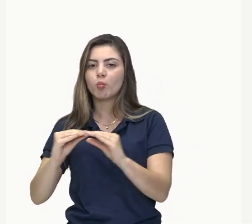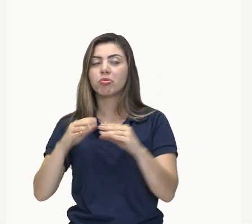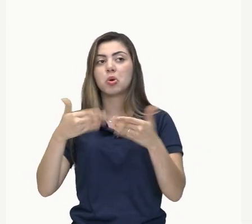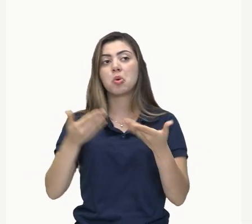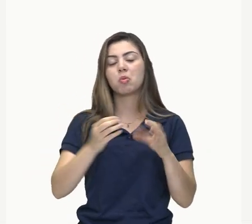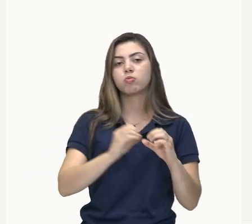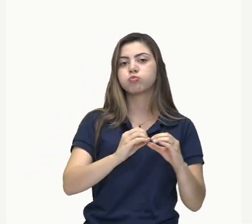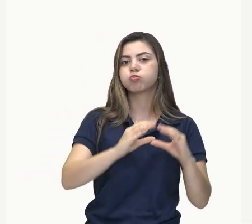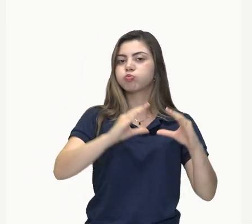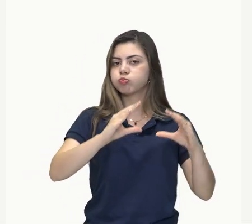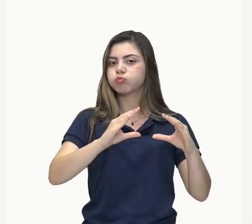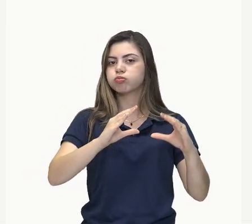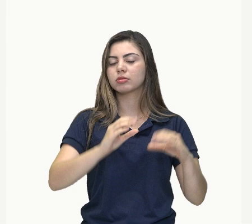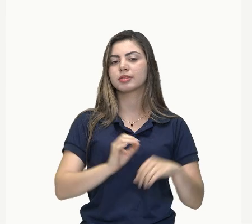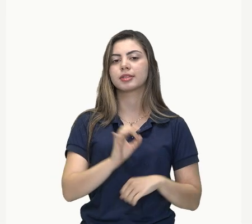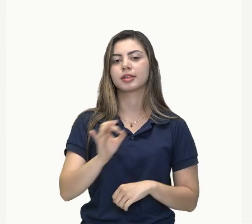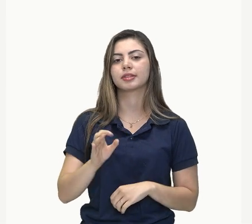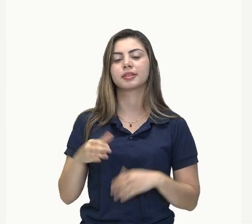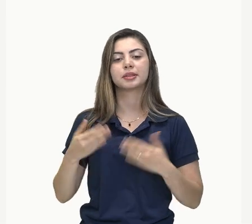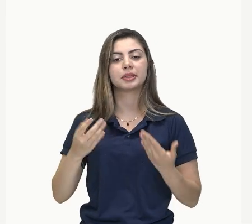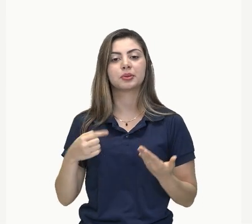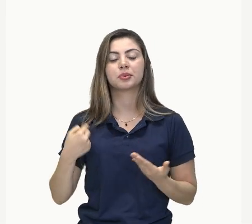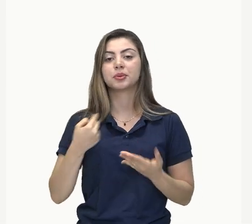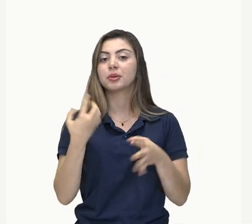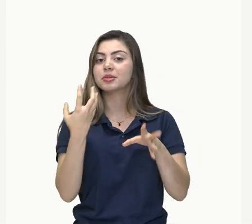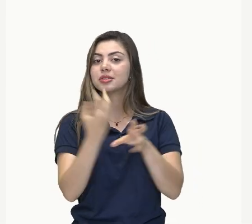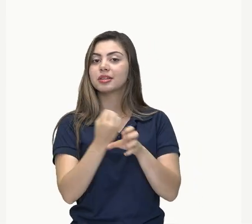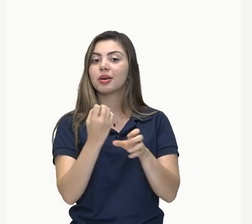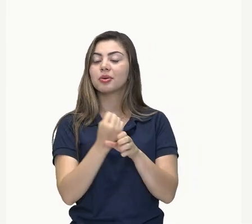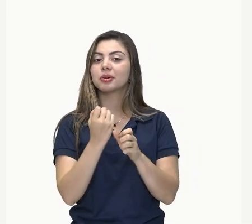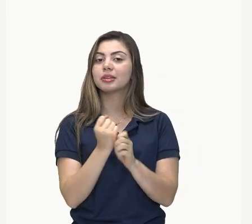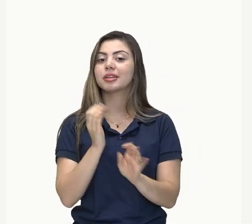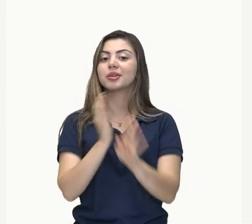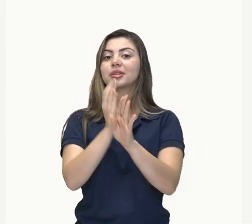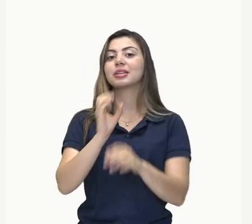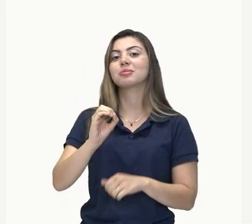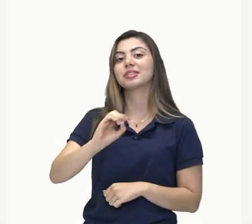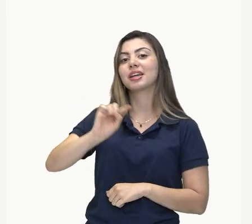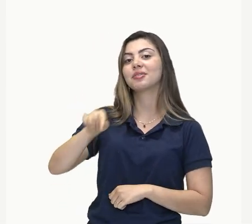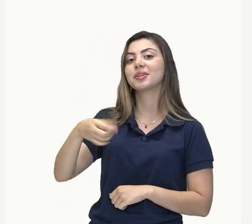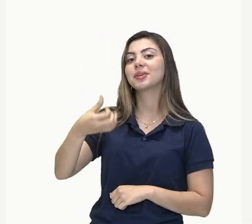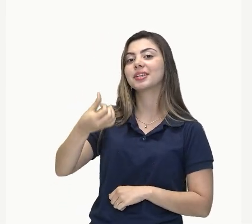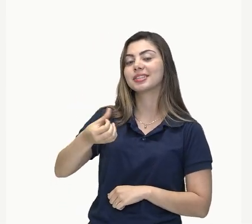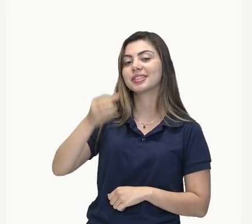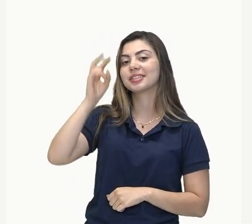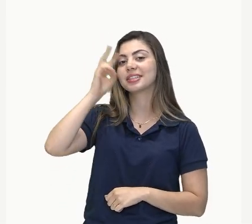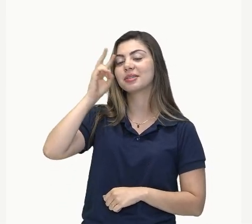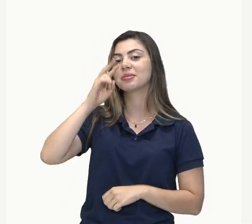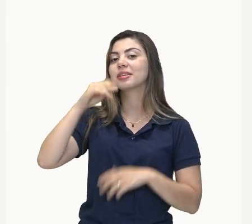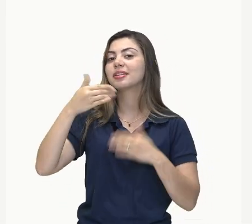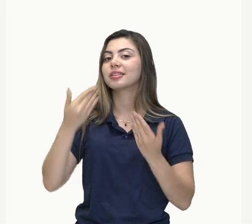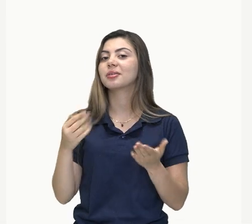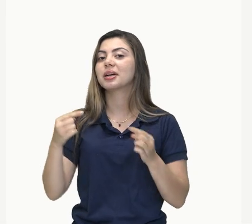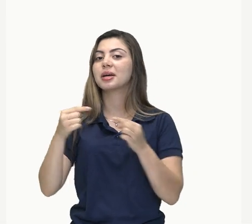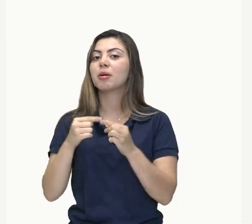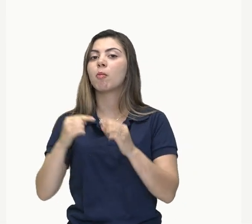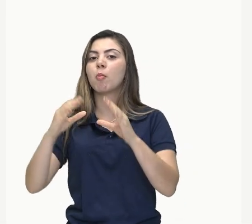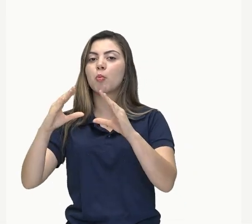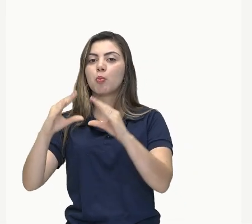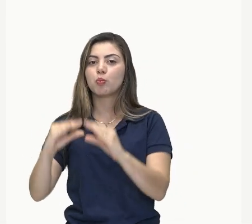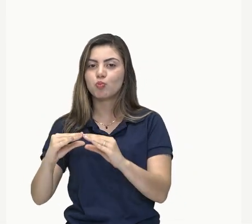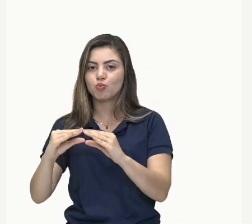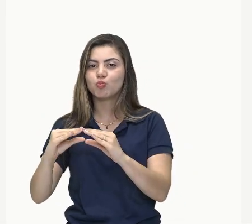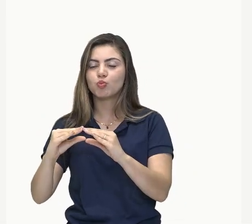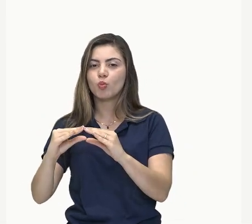tá bom? Para os nossos cálculos aqui nós encontramos 0,6, então ele é achatado, né?